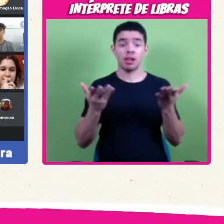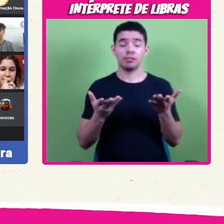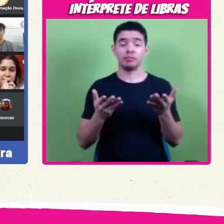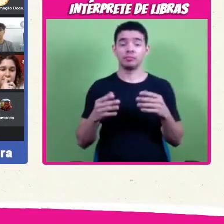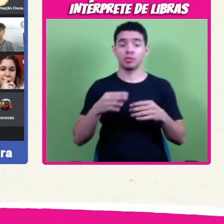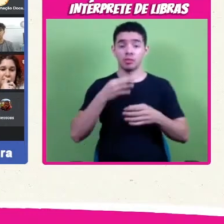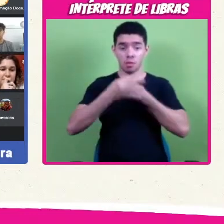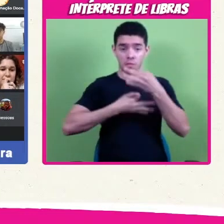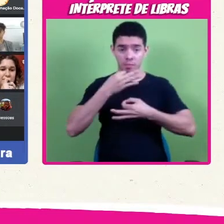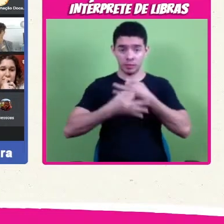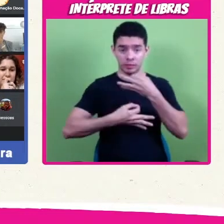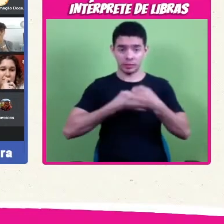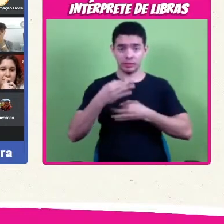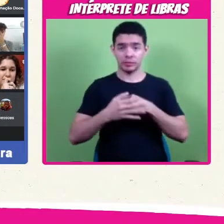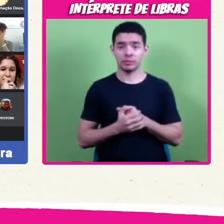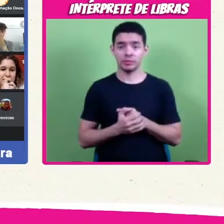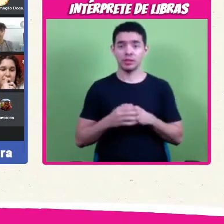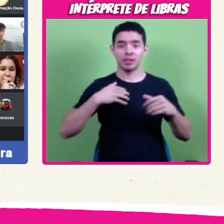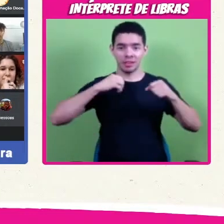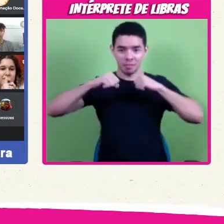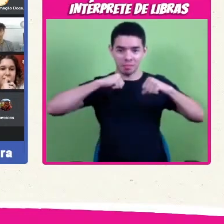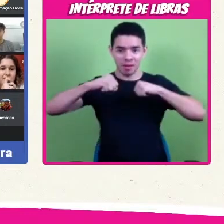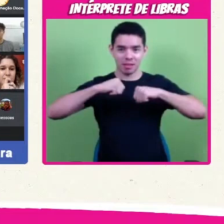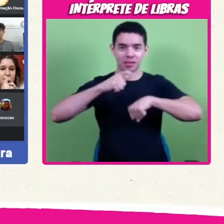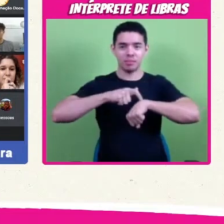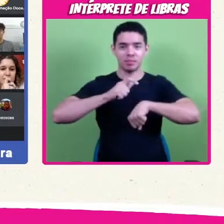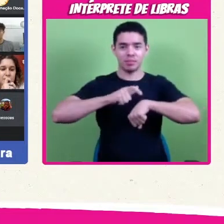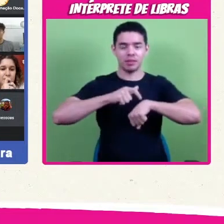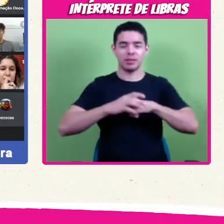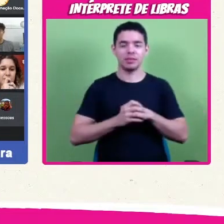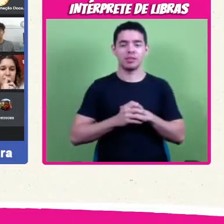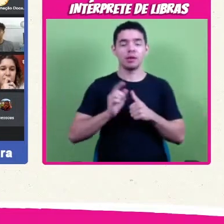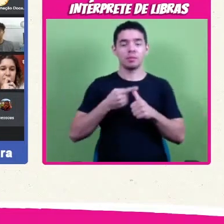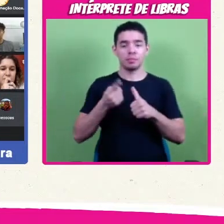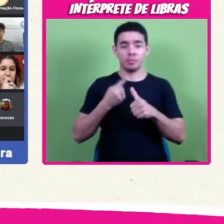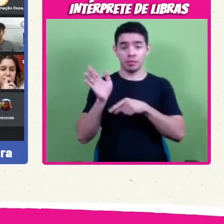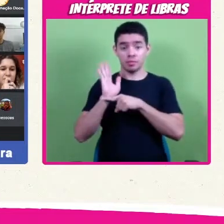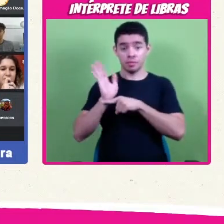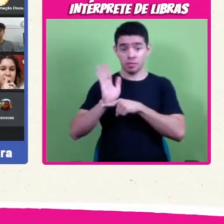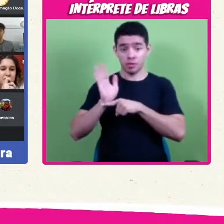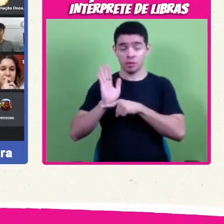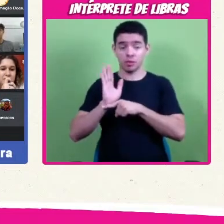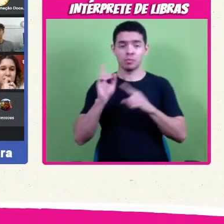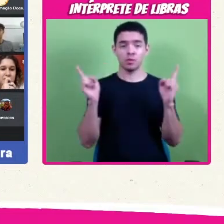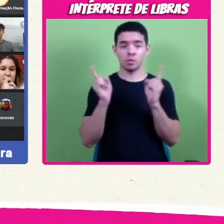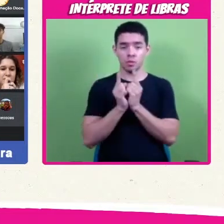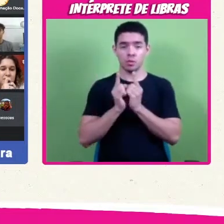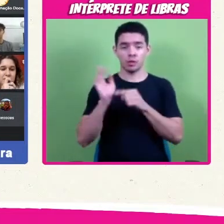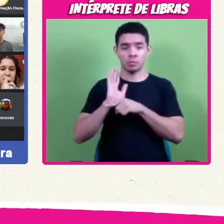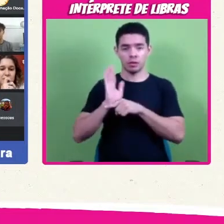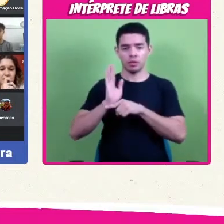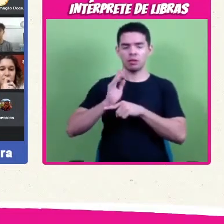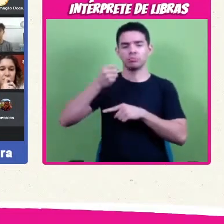né, já que fui chamada para ser a debatedora desse momento. O nosso primeiro filme, né, um curta-metragem, um documentário